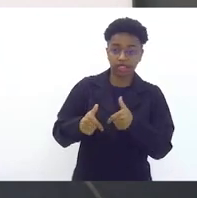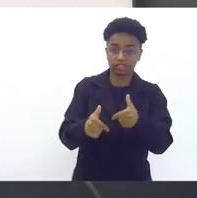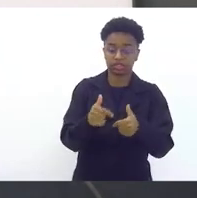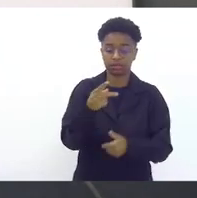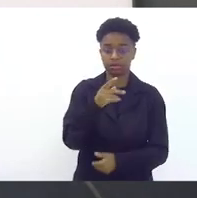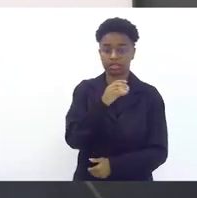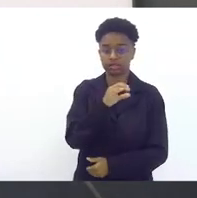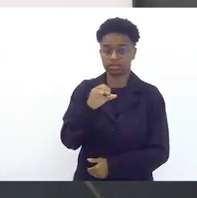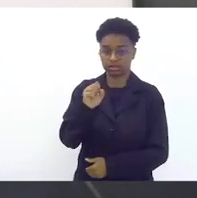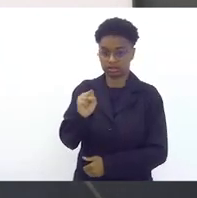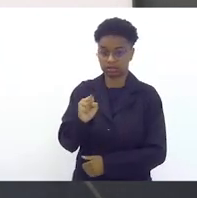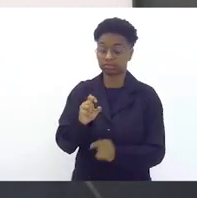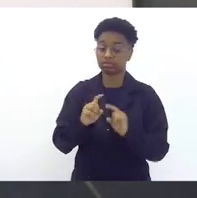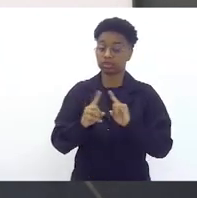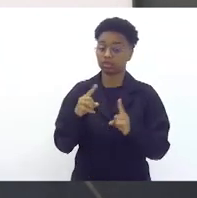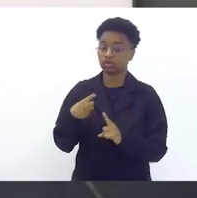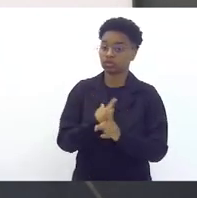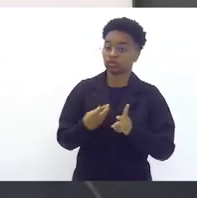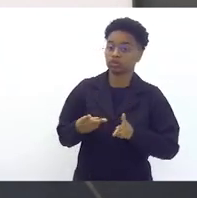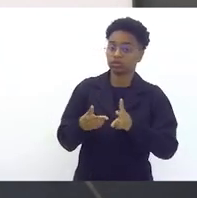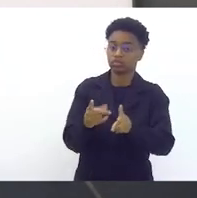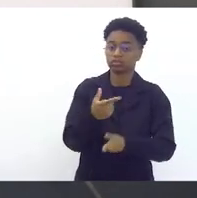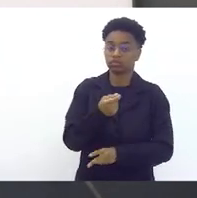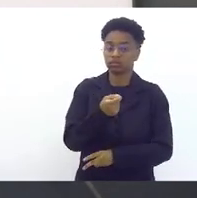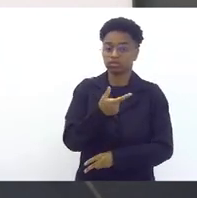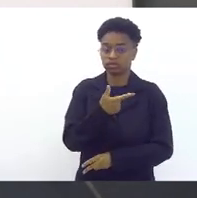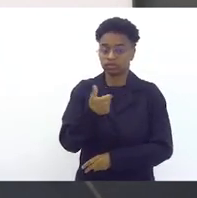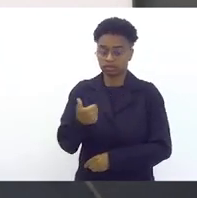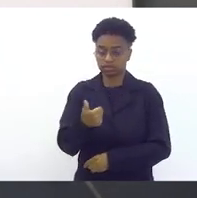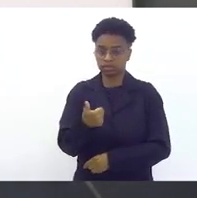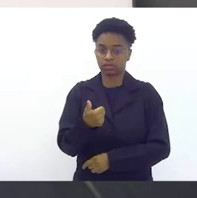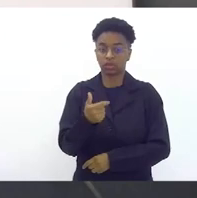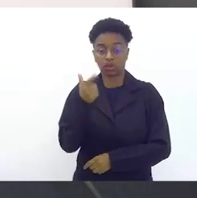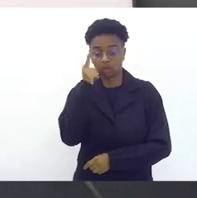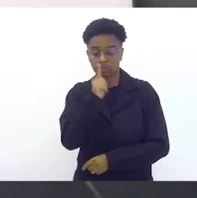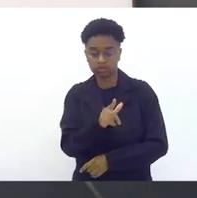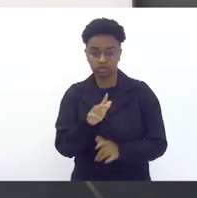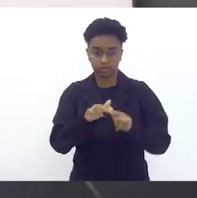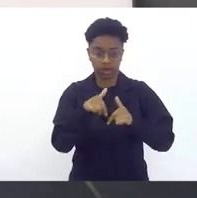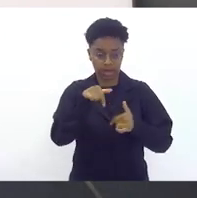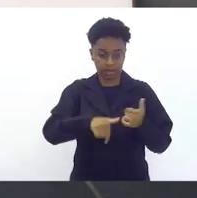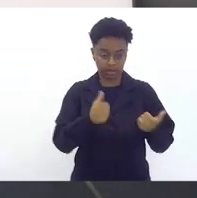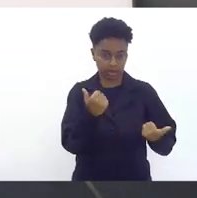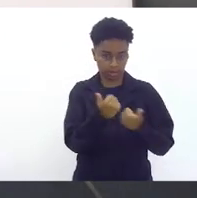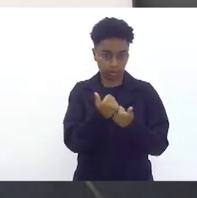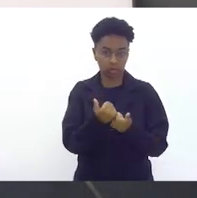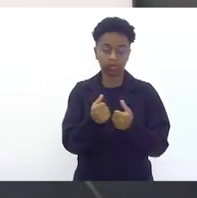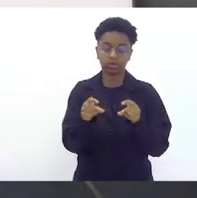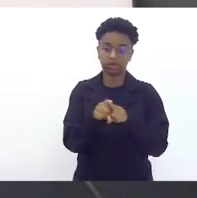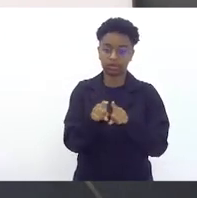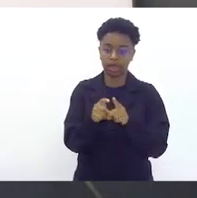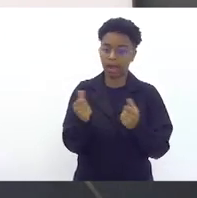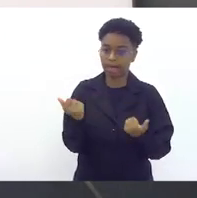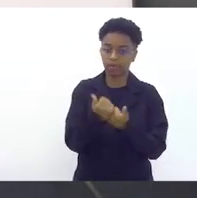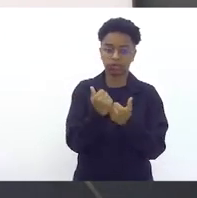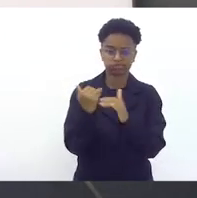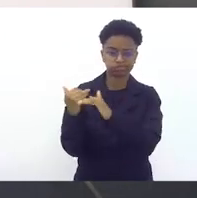E nós seguimos em 2021 e conquistamos o PCSS com o apoio desta casa e um apoio